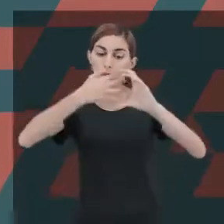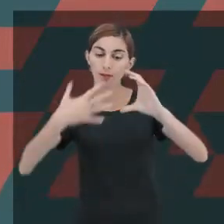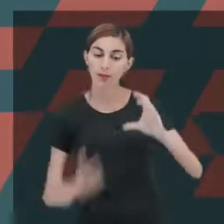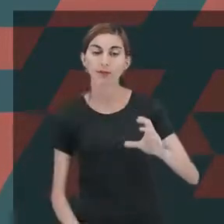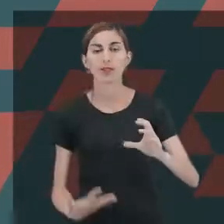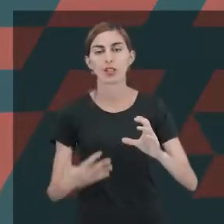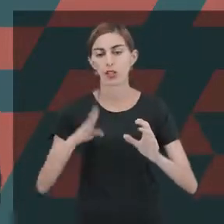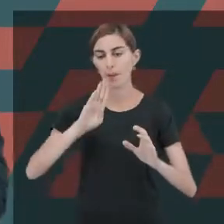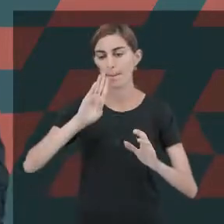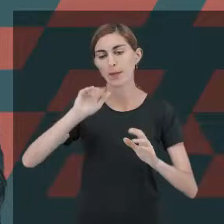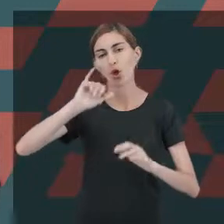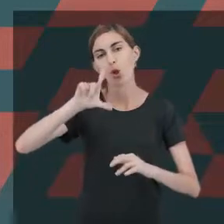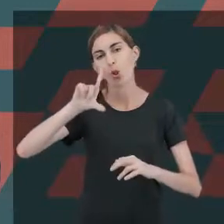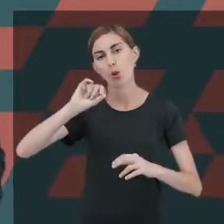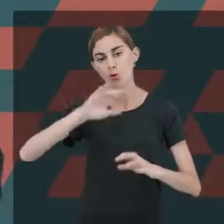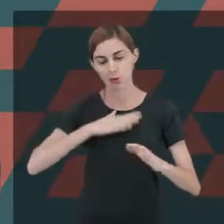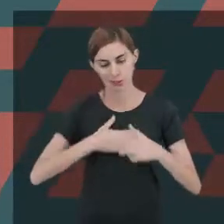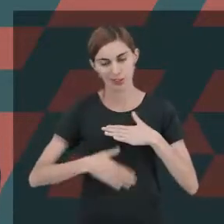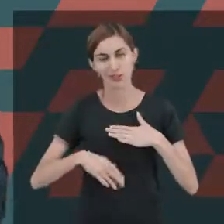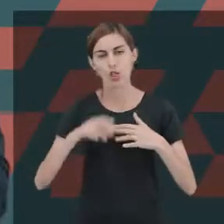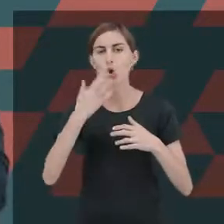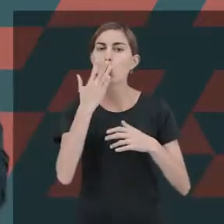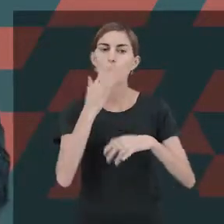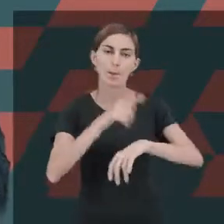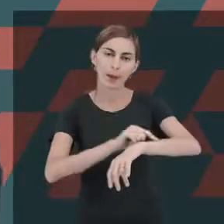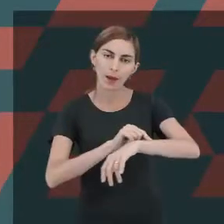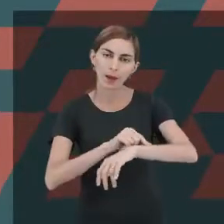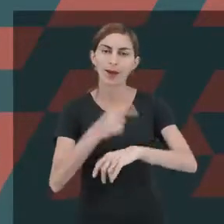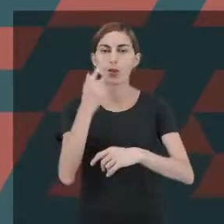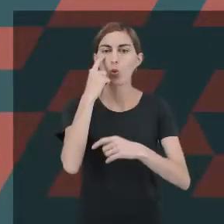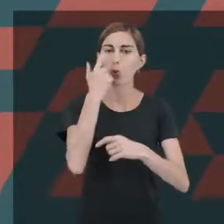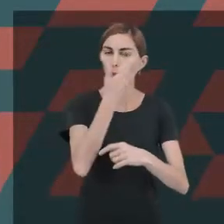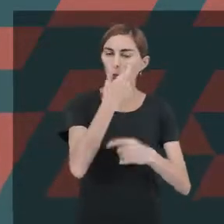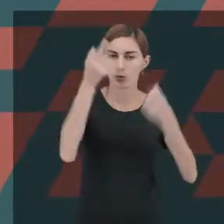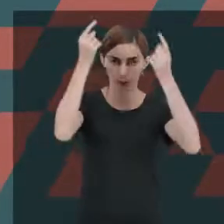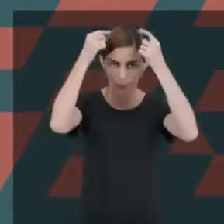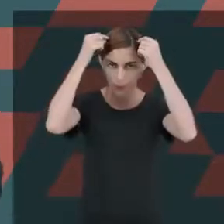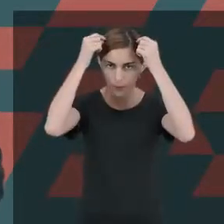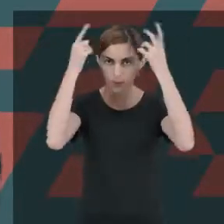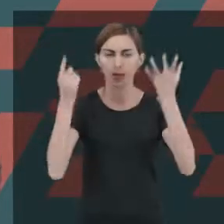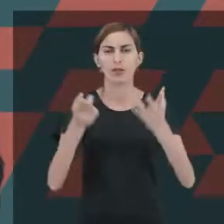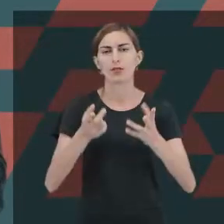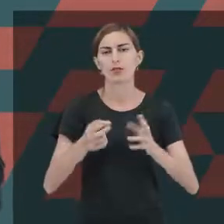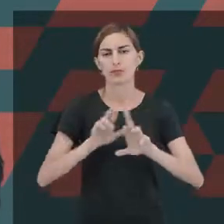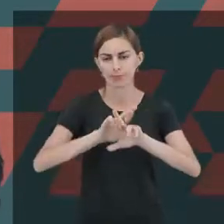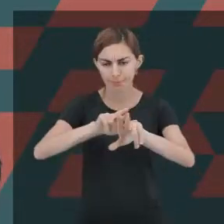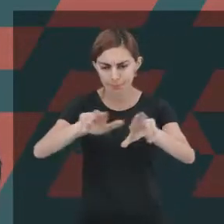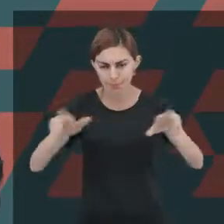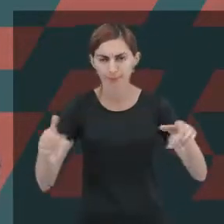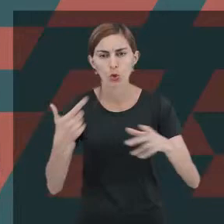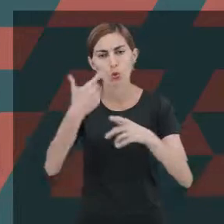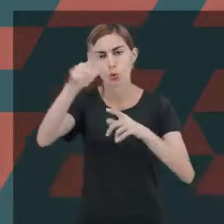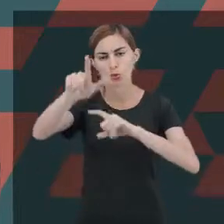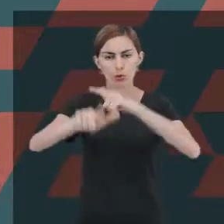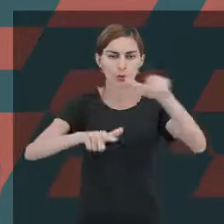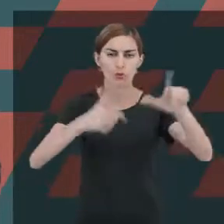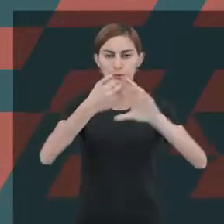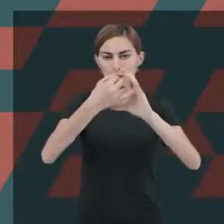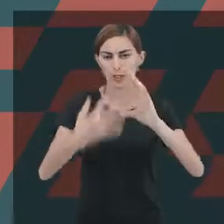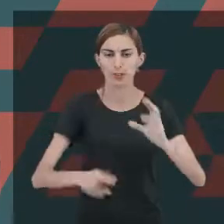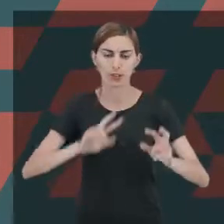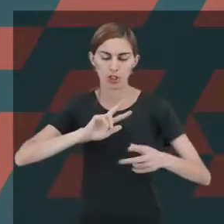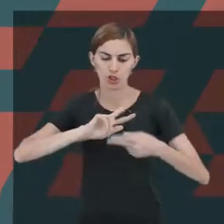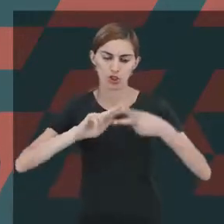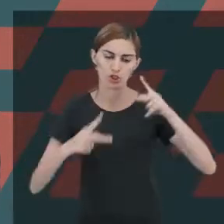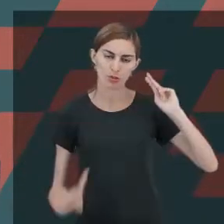características biológicas, como cor de pele, olho, cabelo, entre tantas outras características